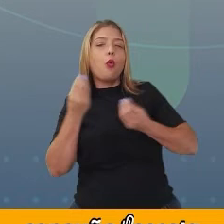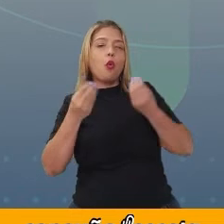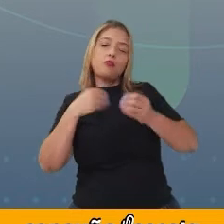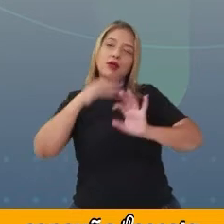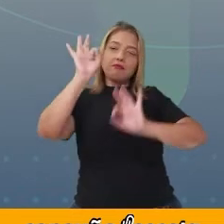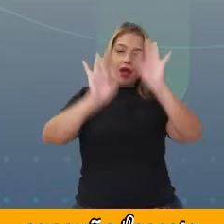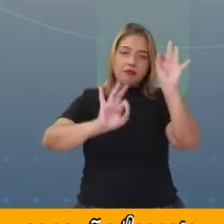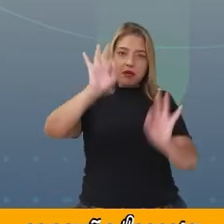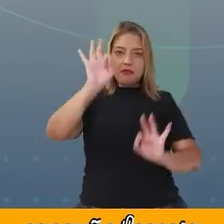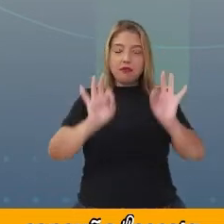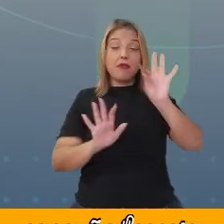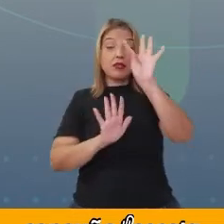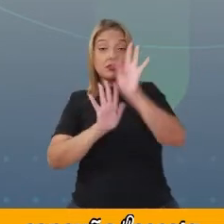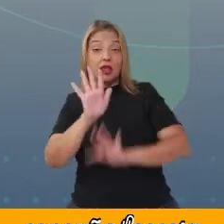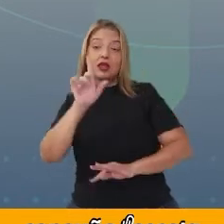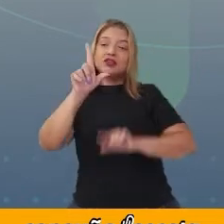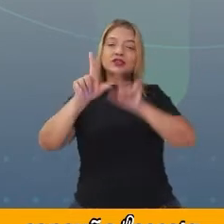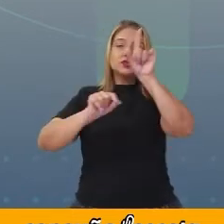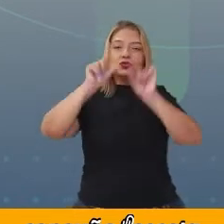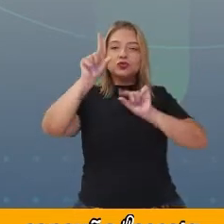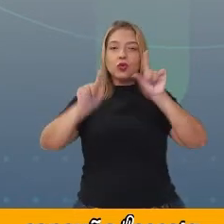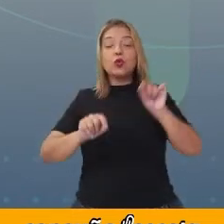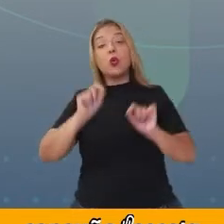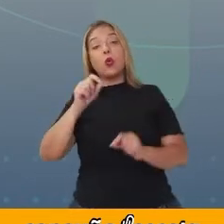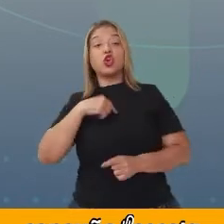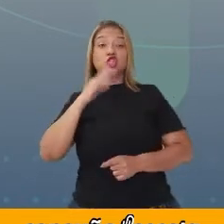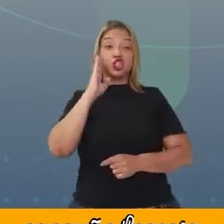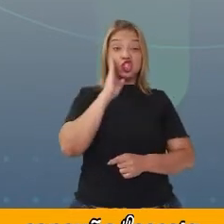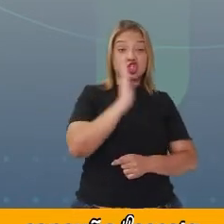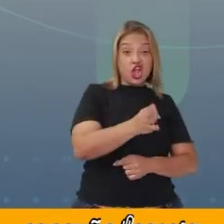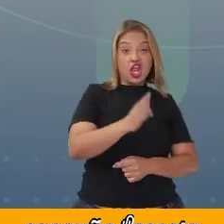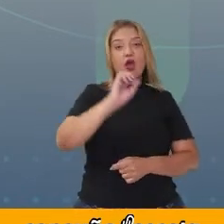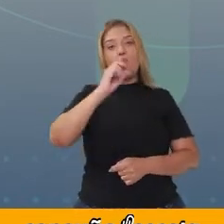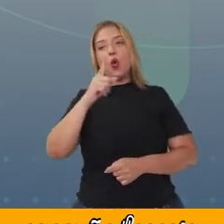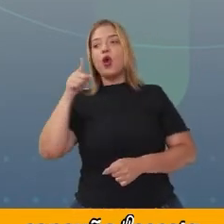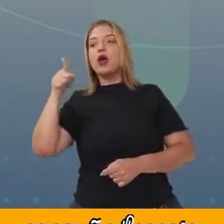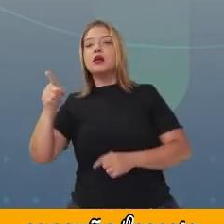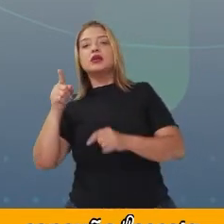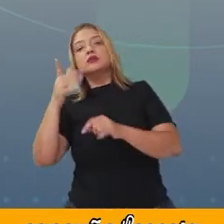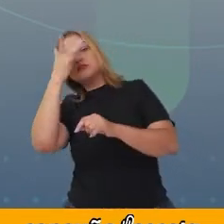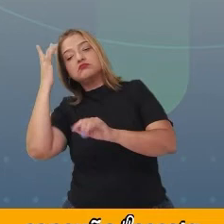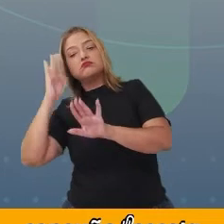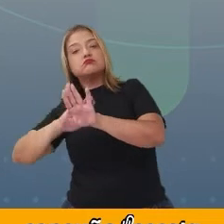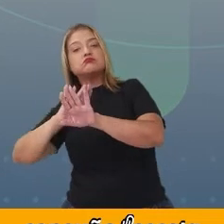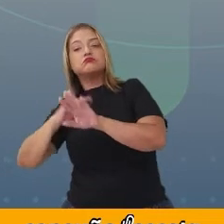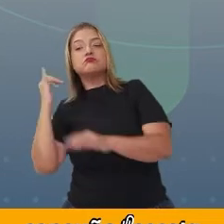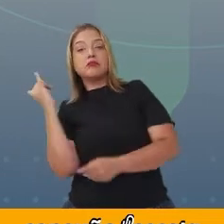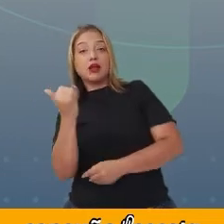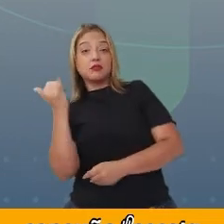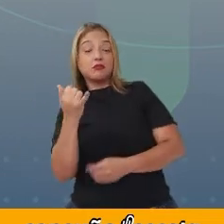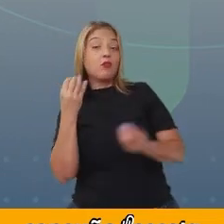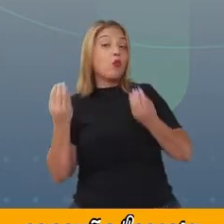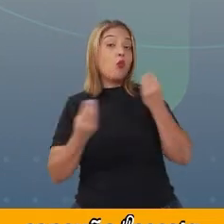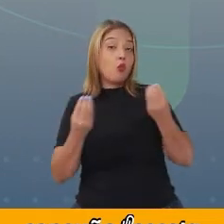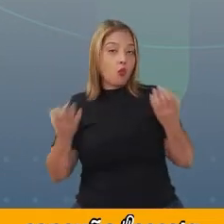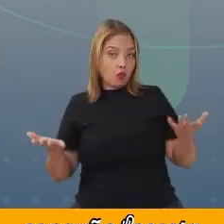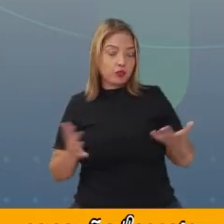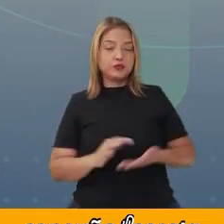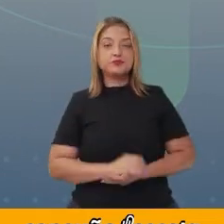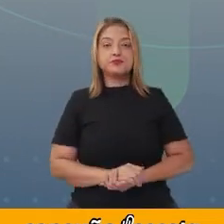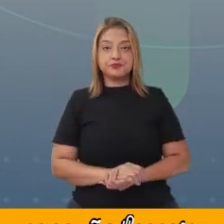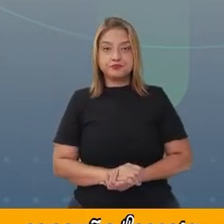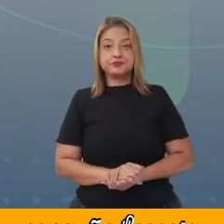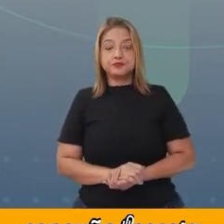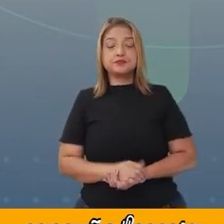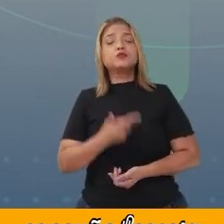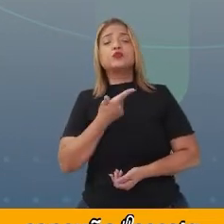texto e escolher discurso direto ou indireto para representar a fala das personagens.